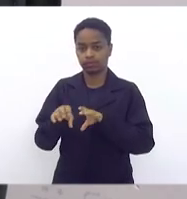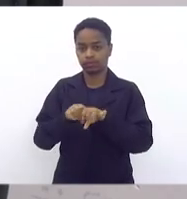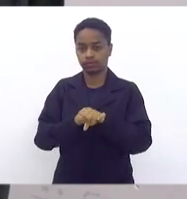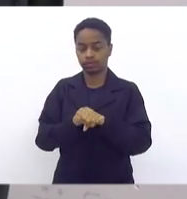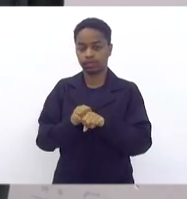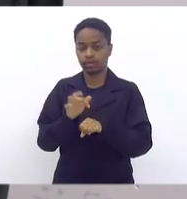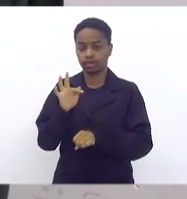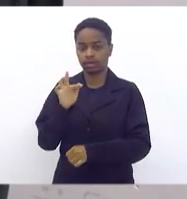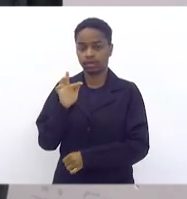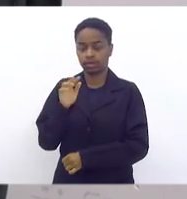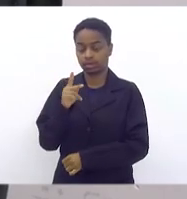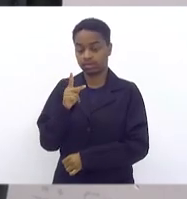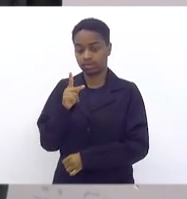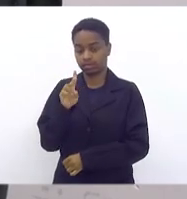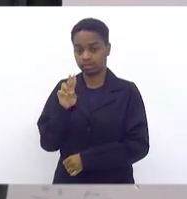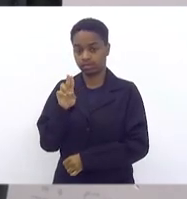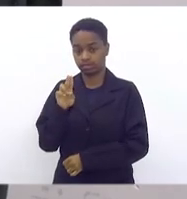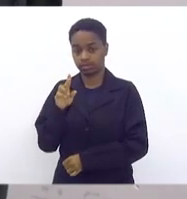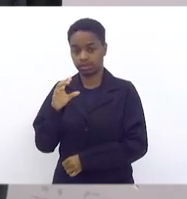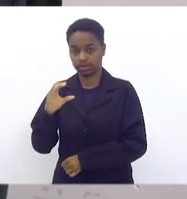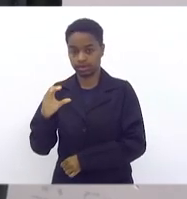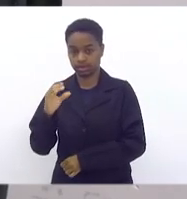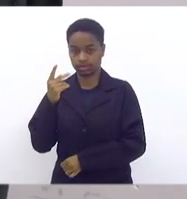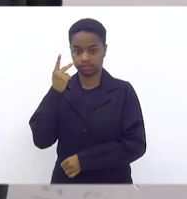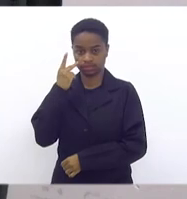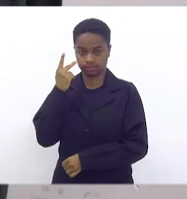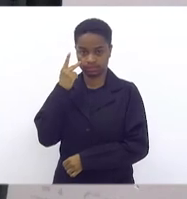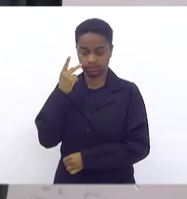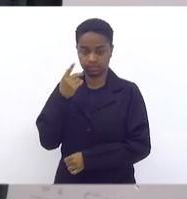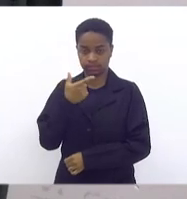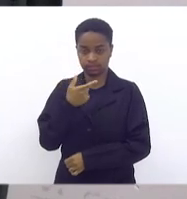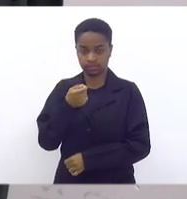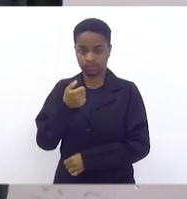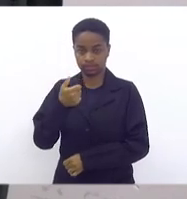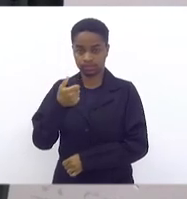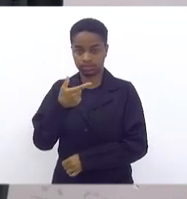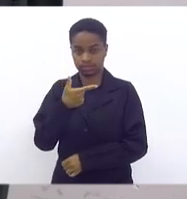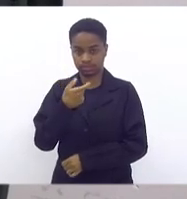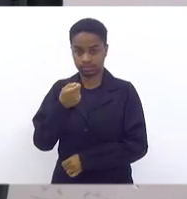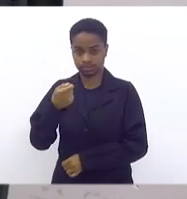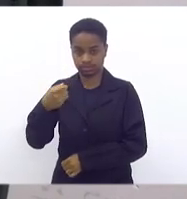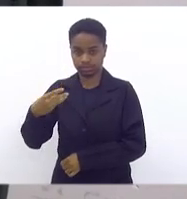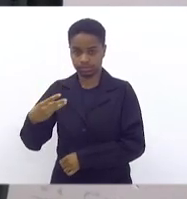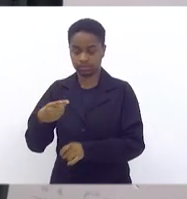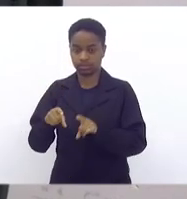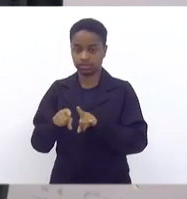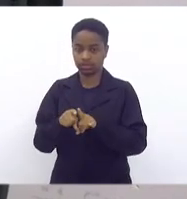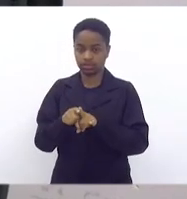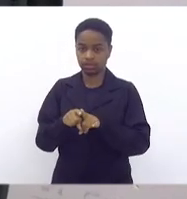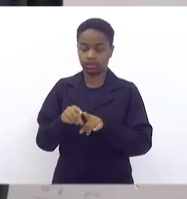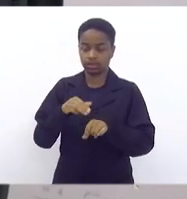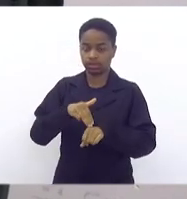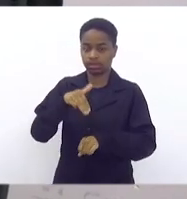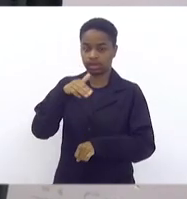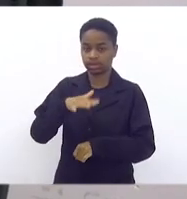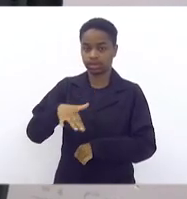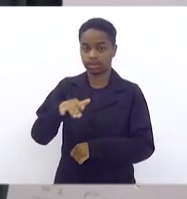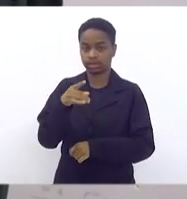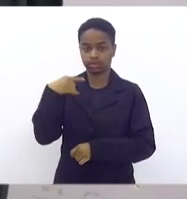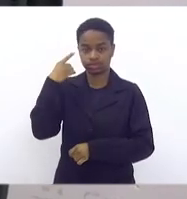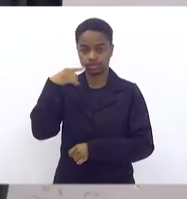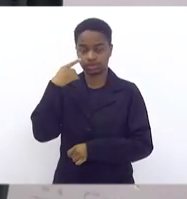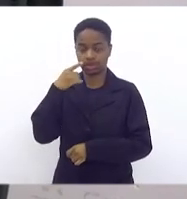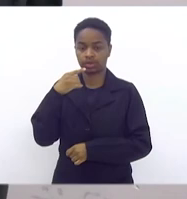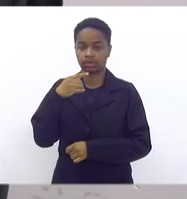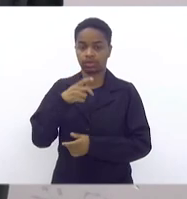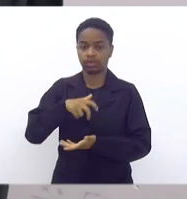pontifícia Universidade Católica de São Paulo em 2003 especialista e mestre em Direito Penal econômico